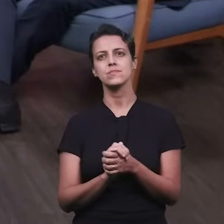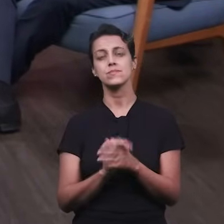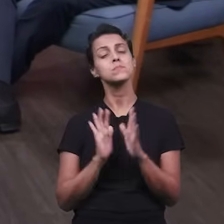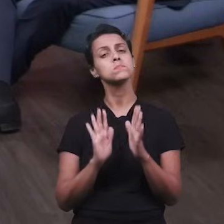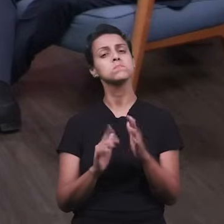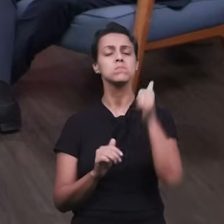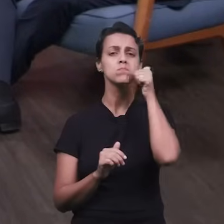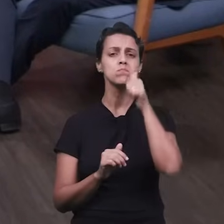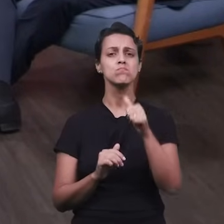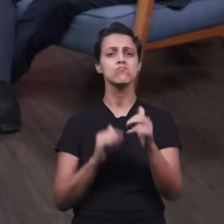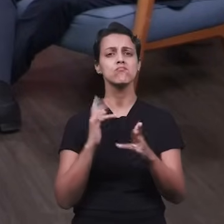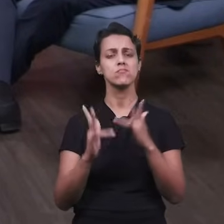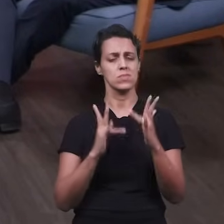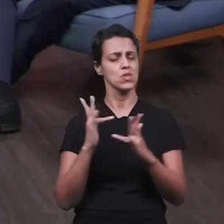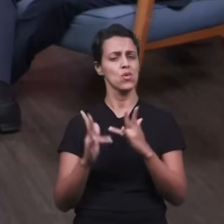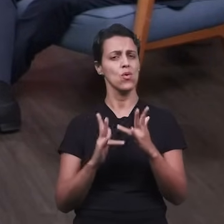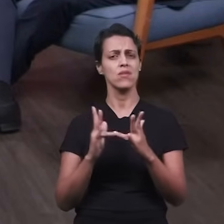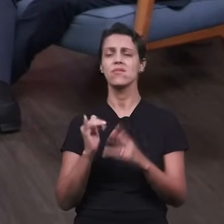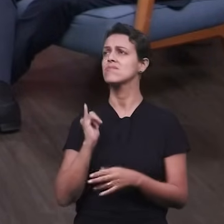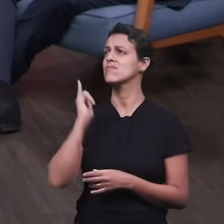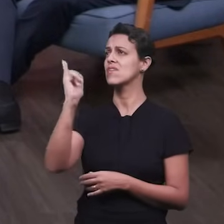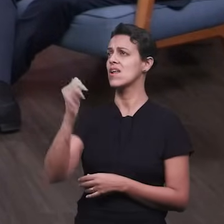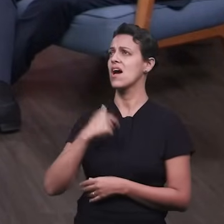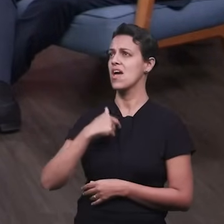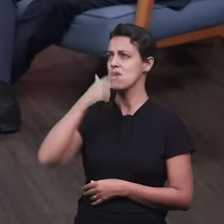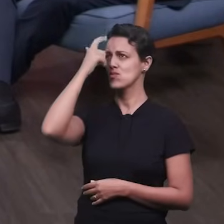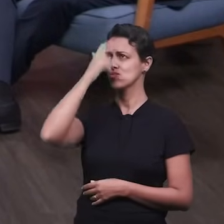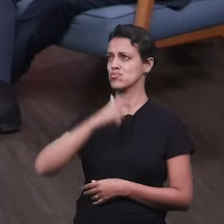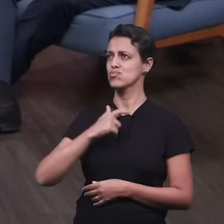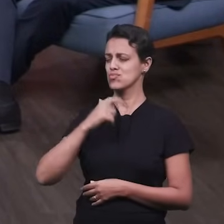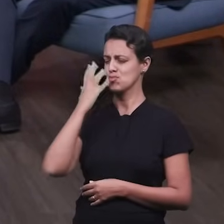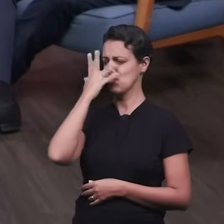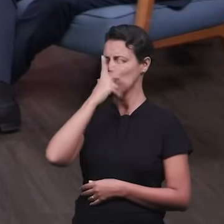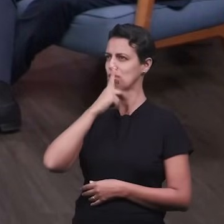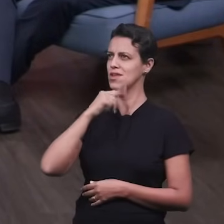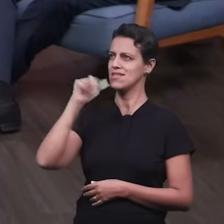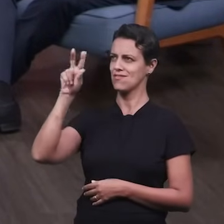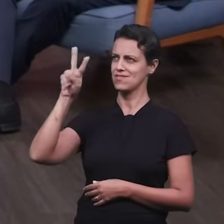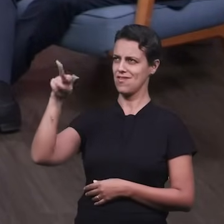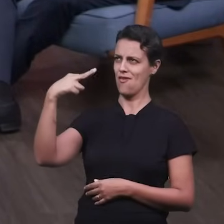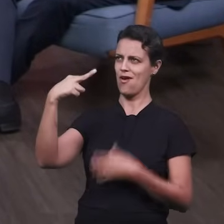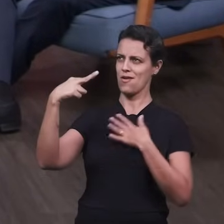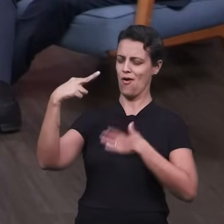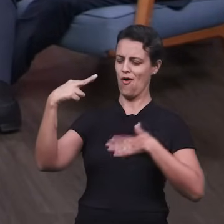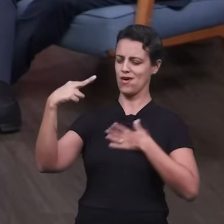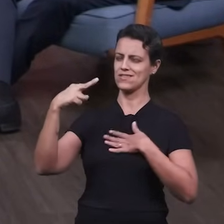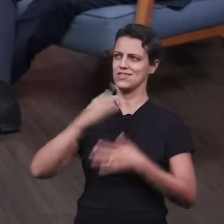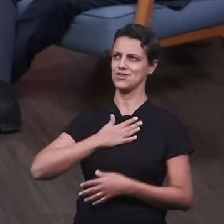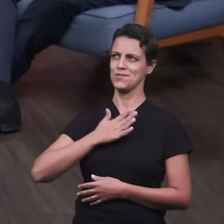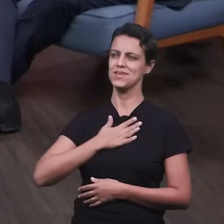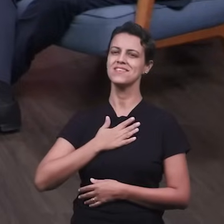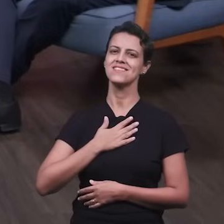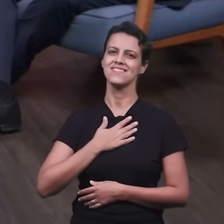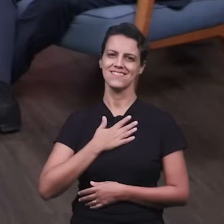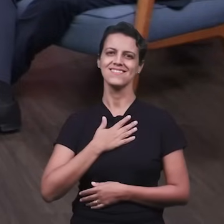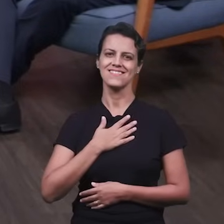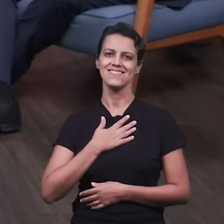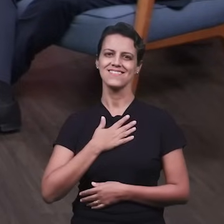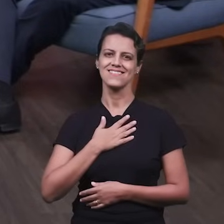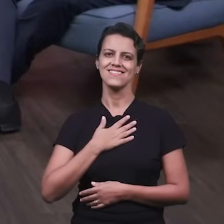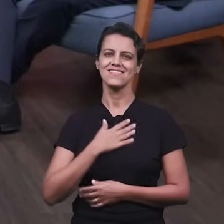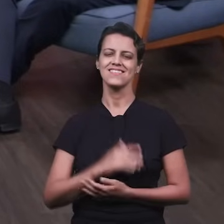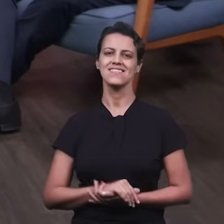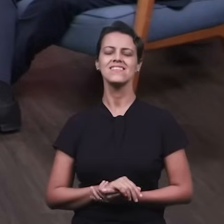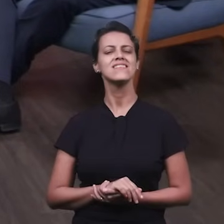Então, para a noiva poder declarar que ela é agradável, que ela achou graça